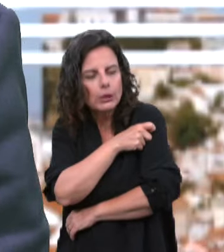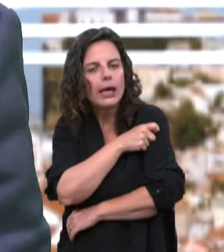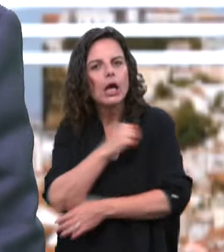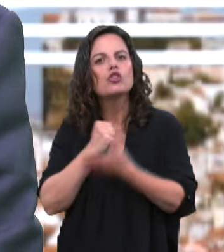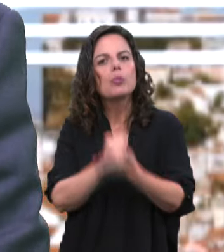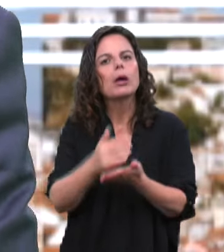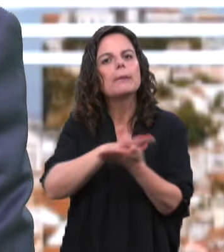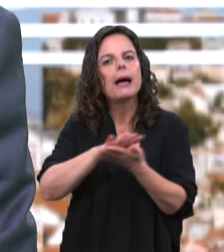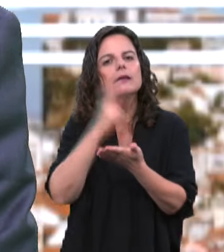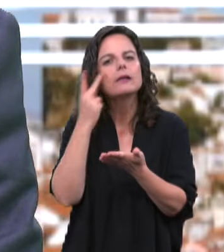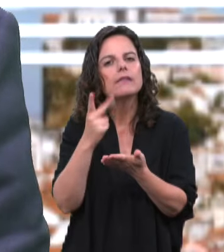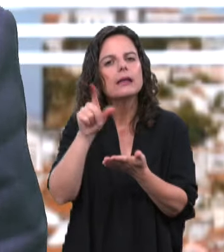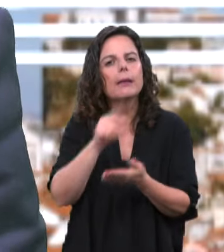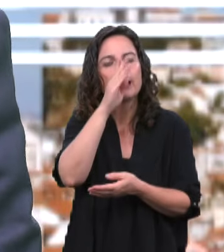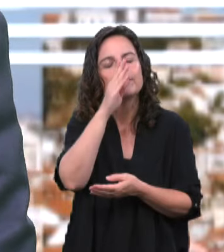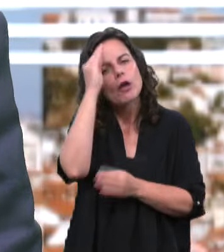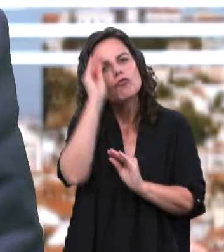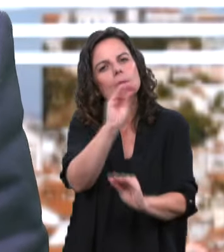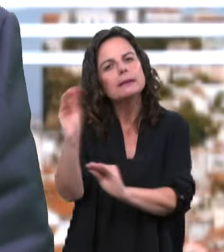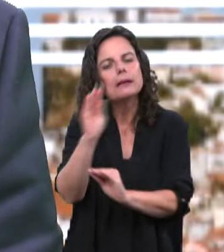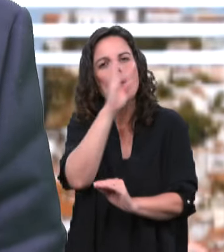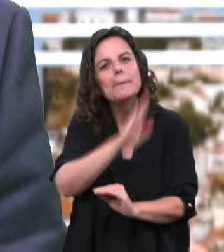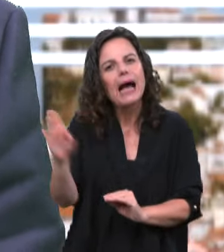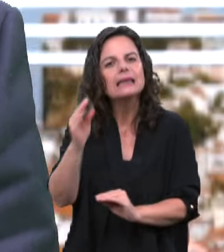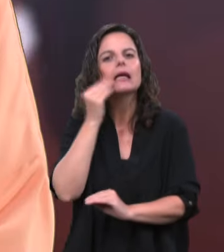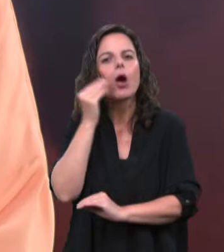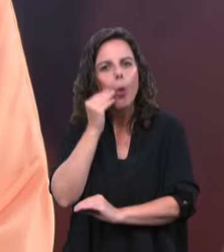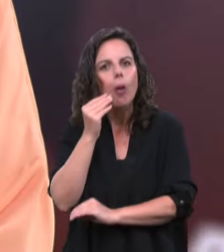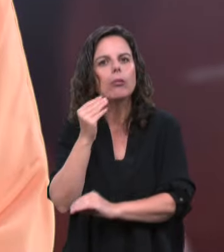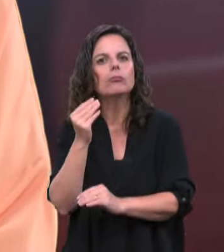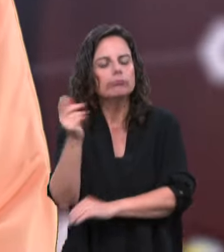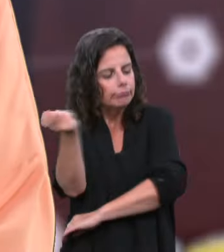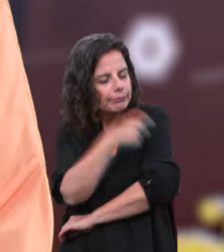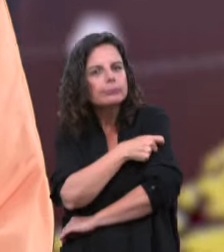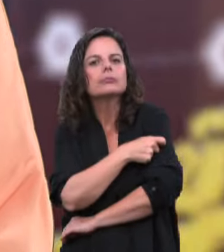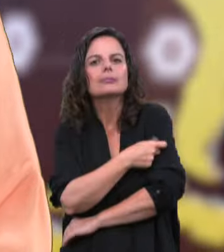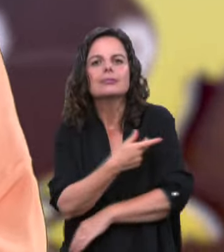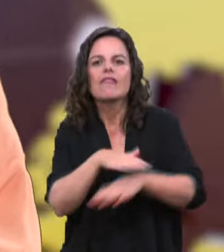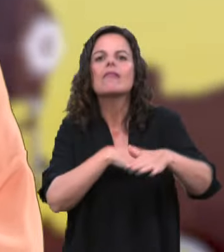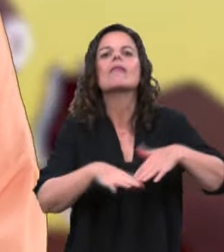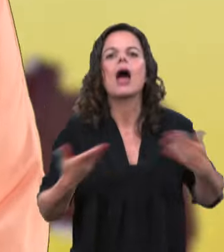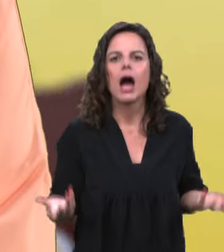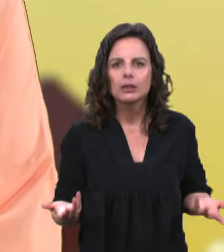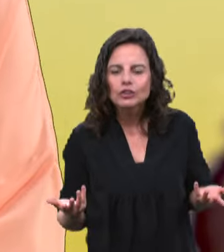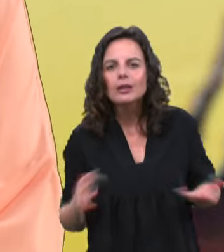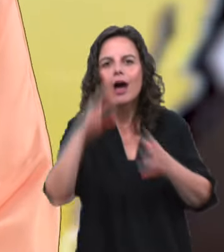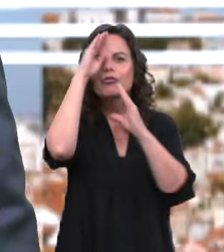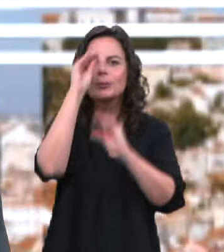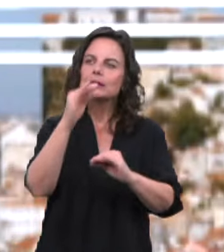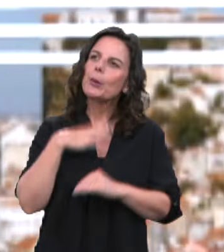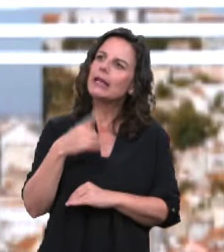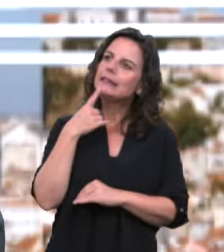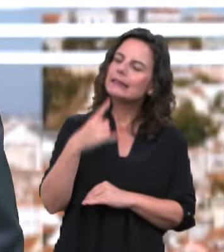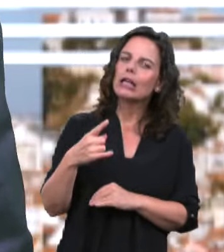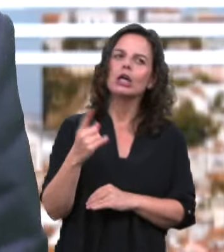fazer formação a prática da administração de injetáveis não pode ser feita toda a formação,